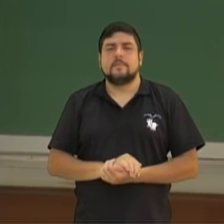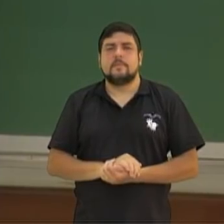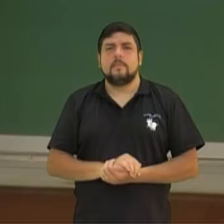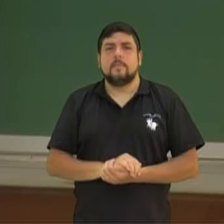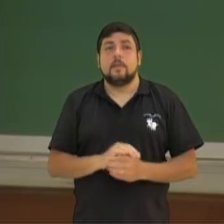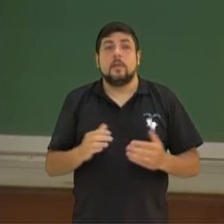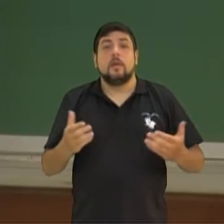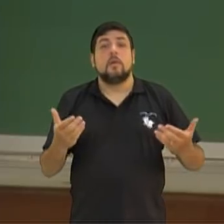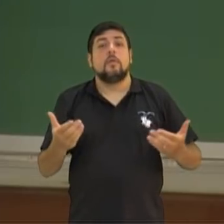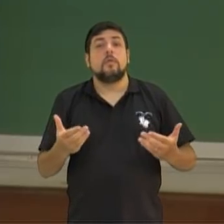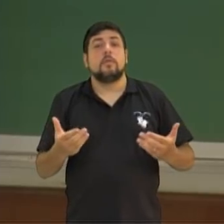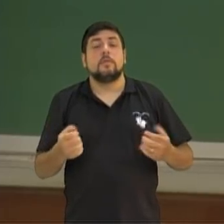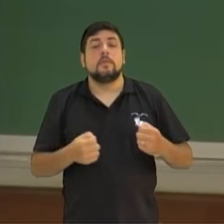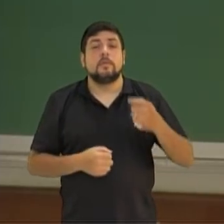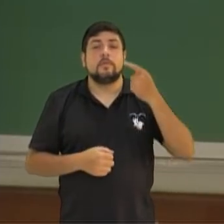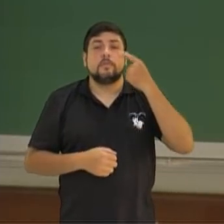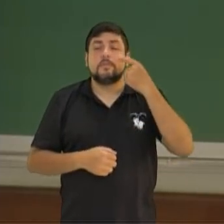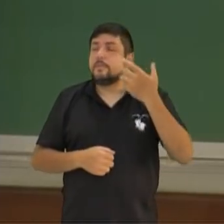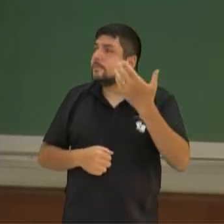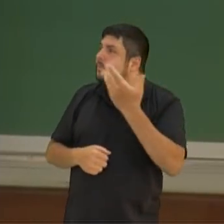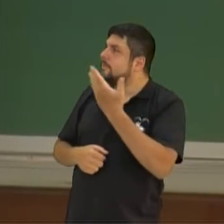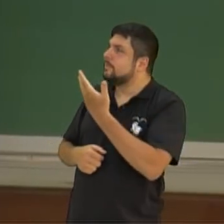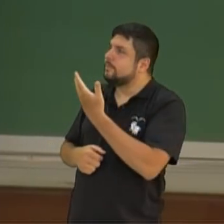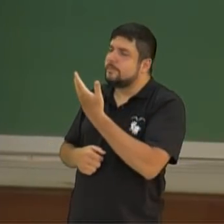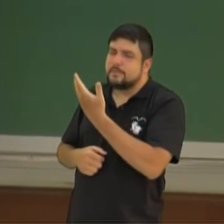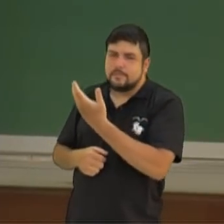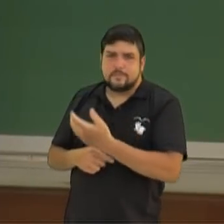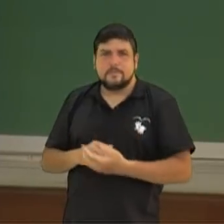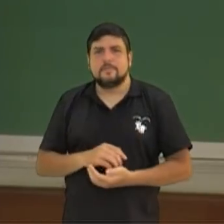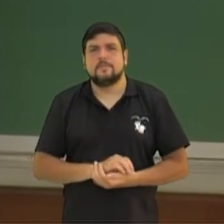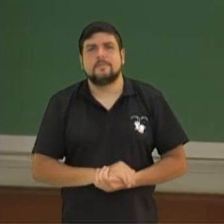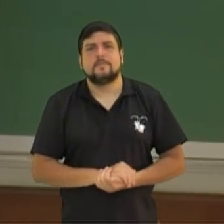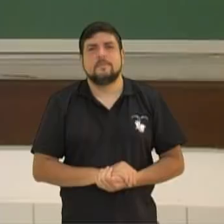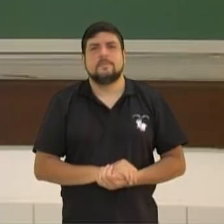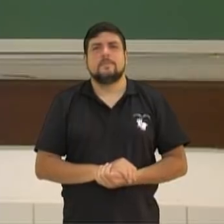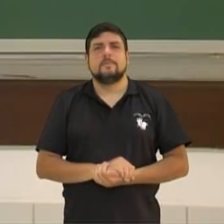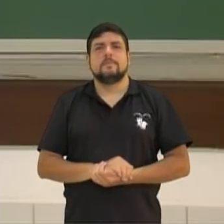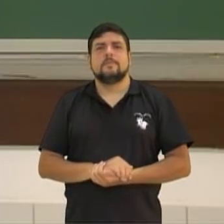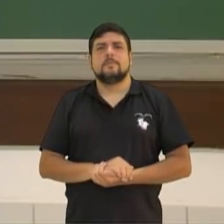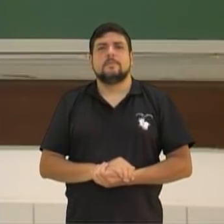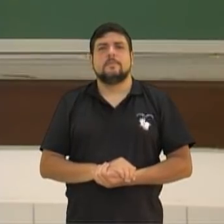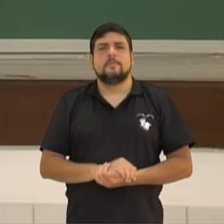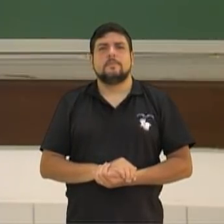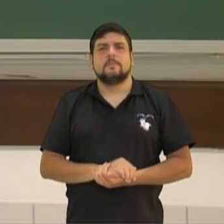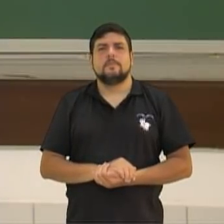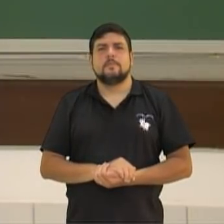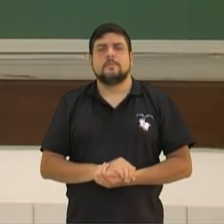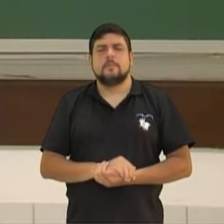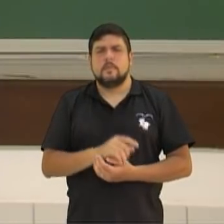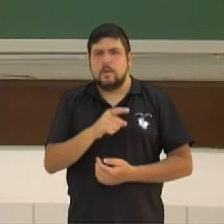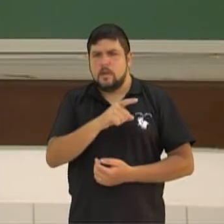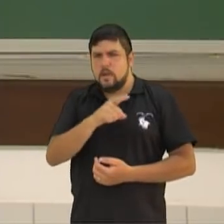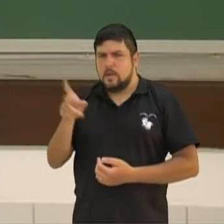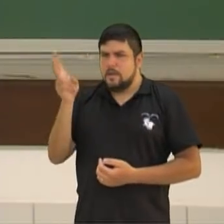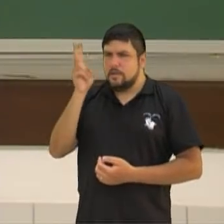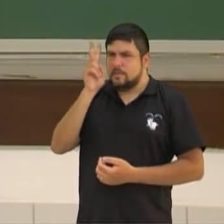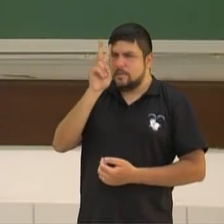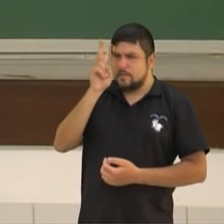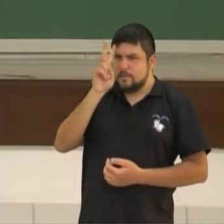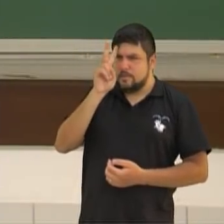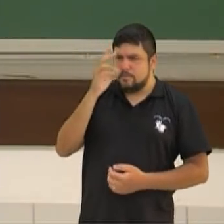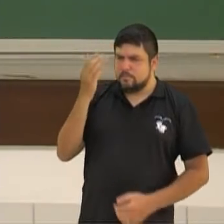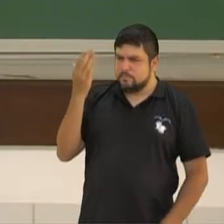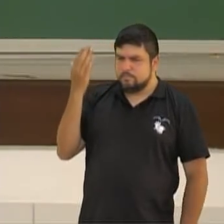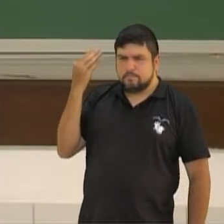hoje trataremos do mountain bike. Vocês lembram que em algumas aulas,